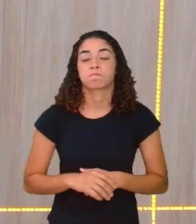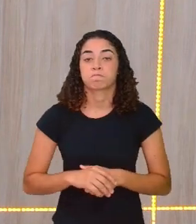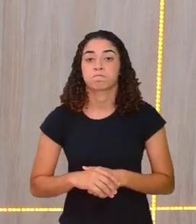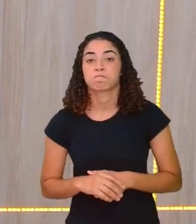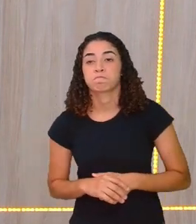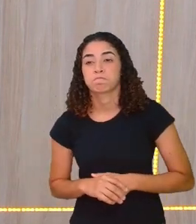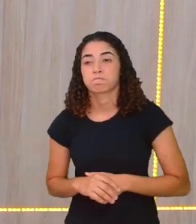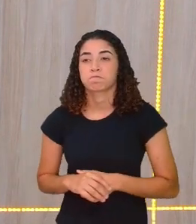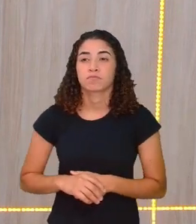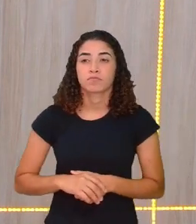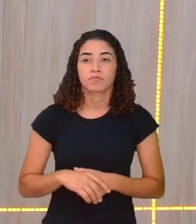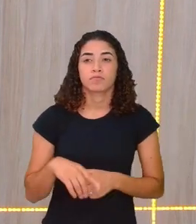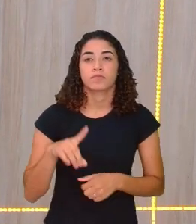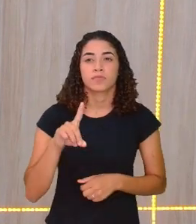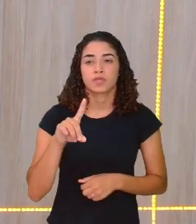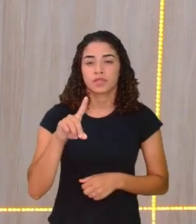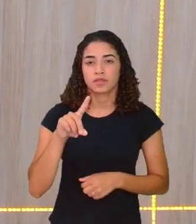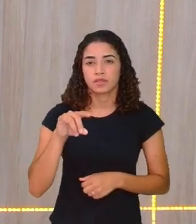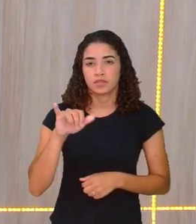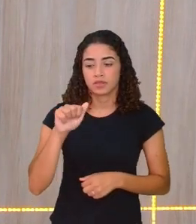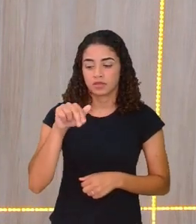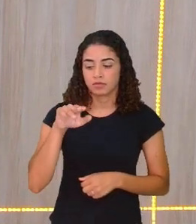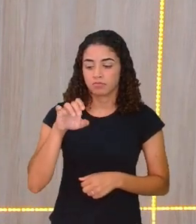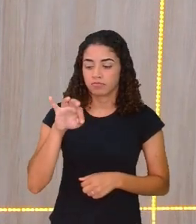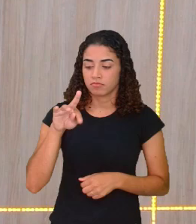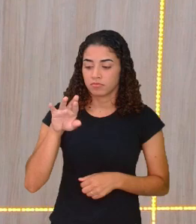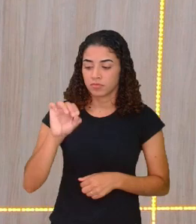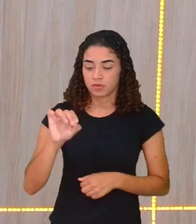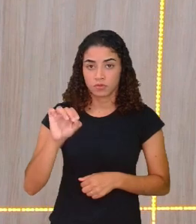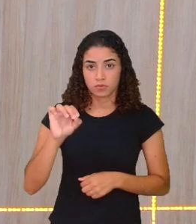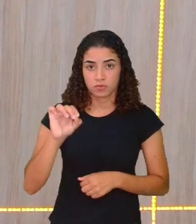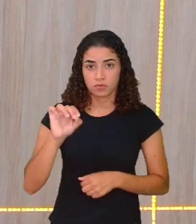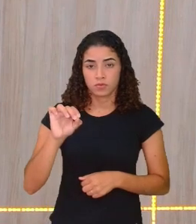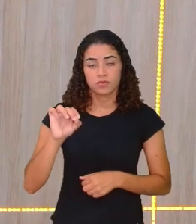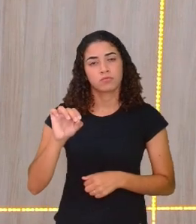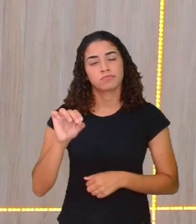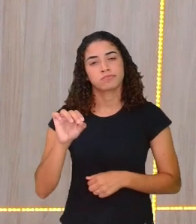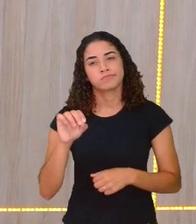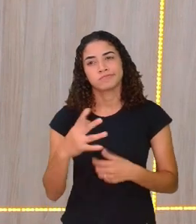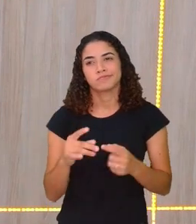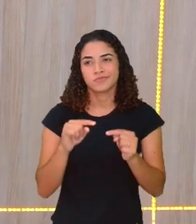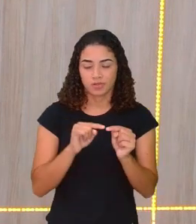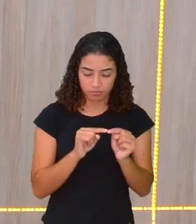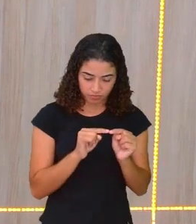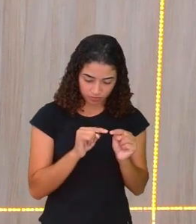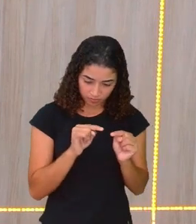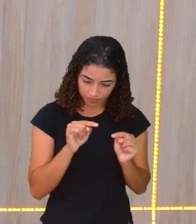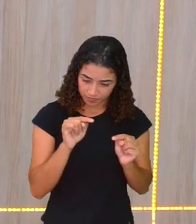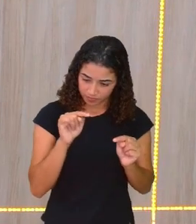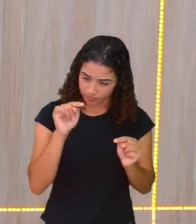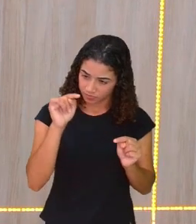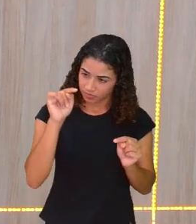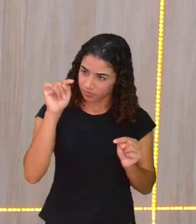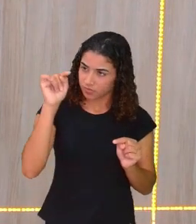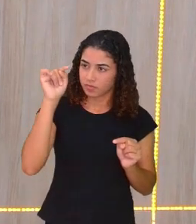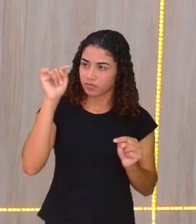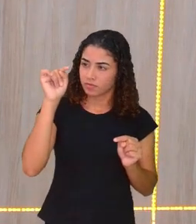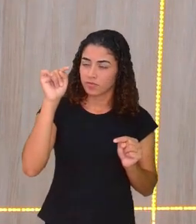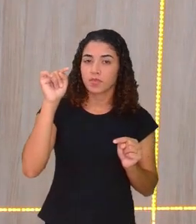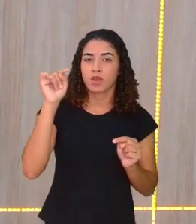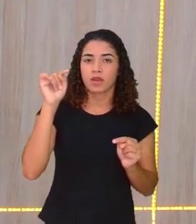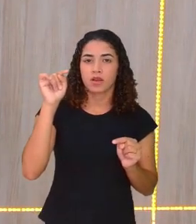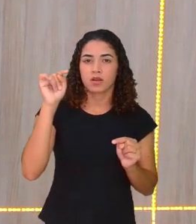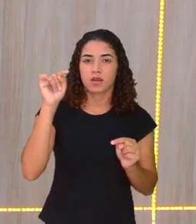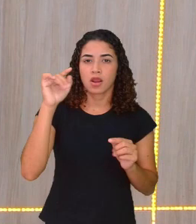de diâmetro. Pronto. A corda que vai passar no centro da